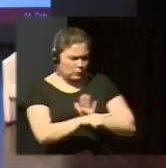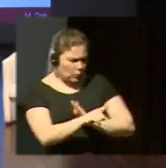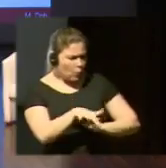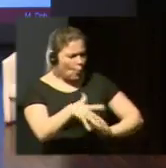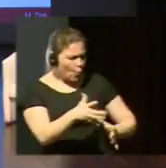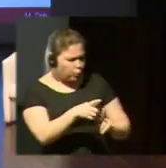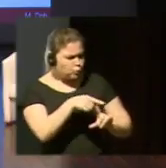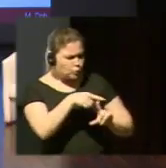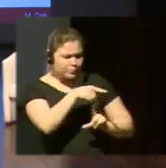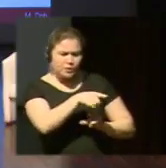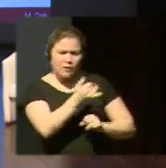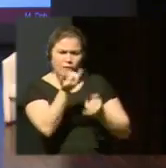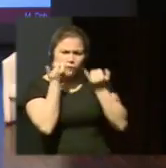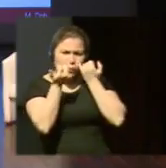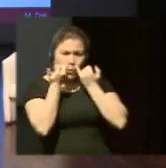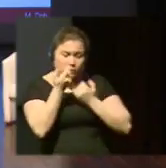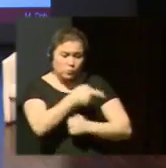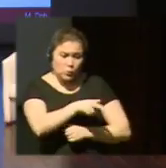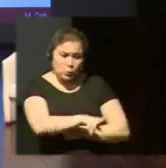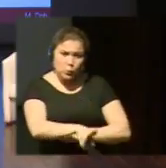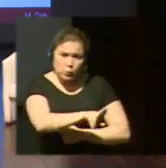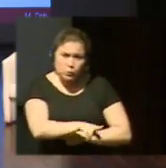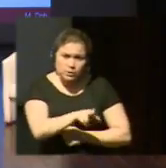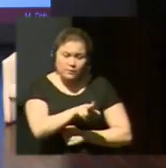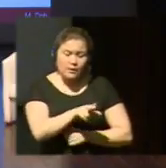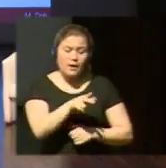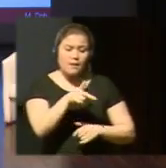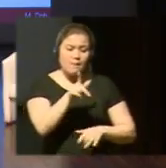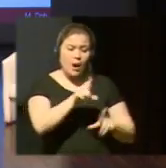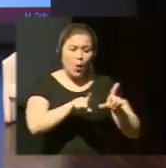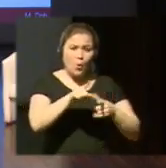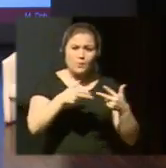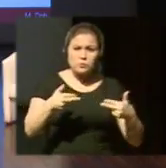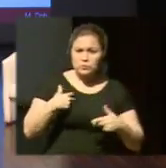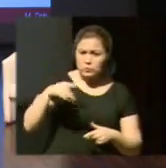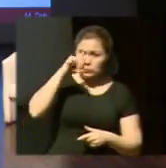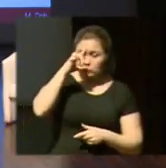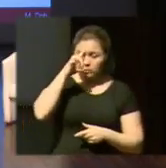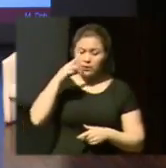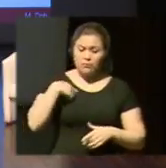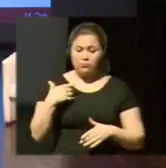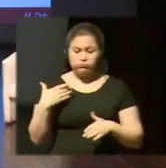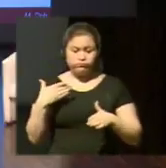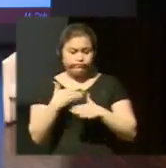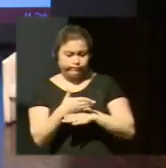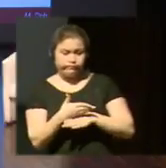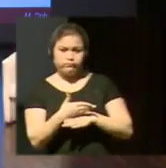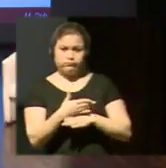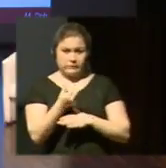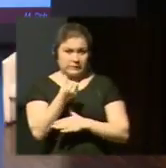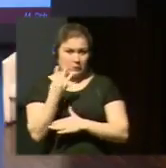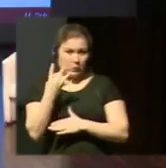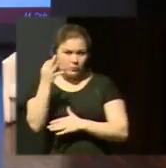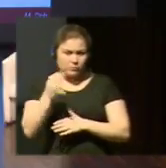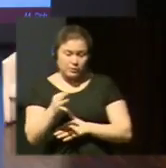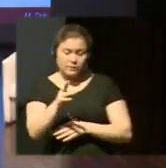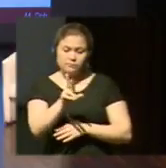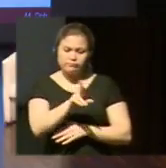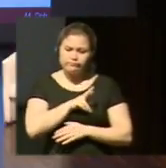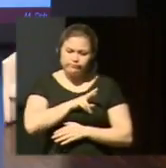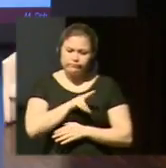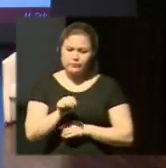fonte de informações você usa para determinadas questões do cotidiano? E vocês veem aqui, 64%